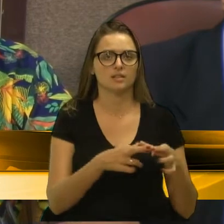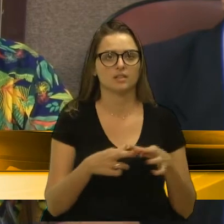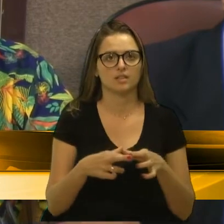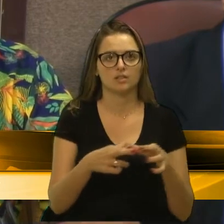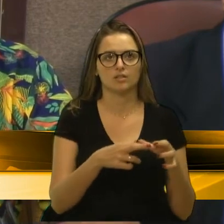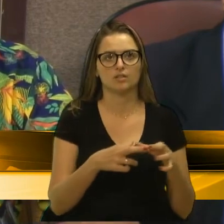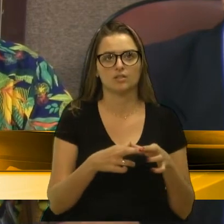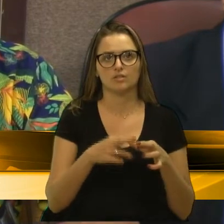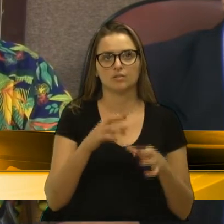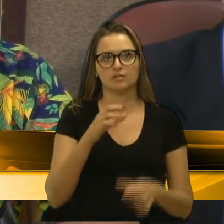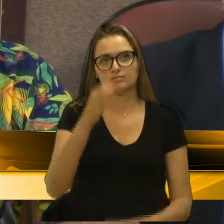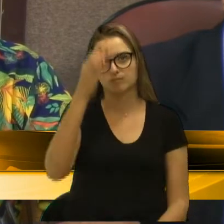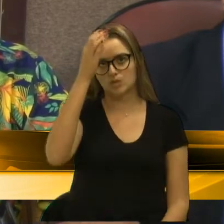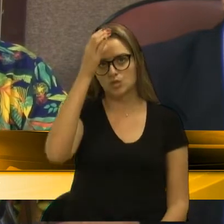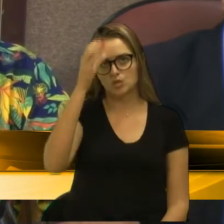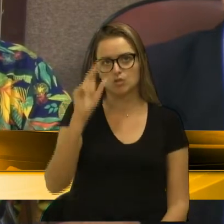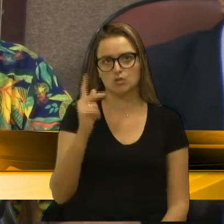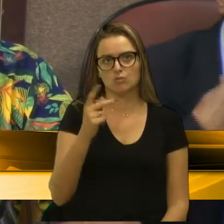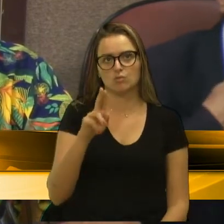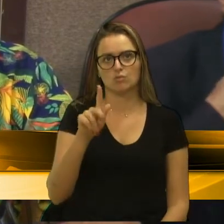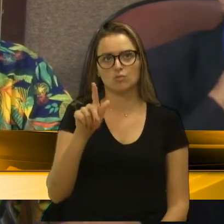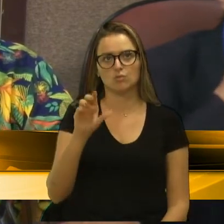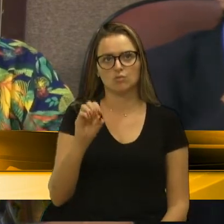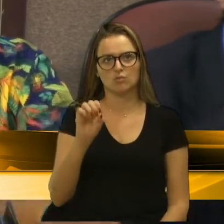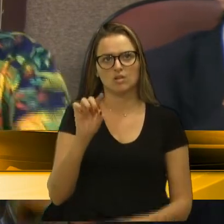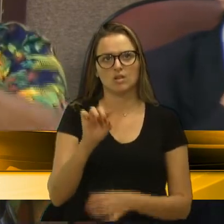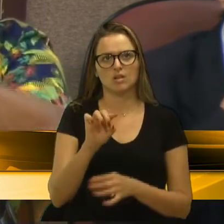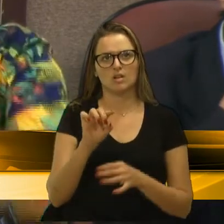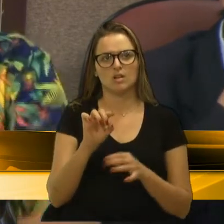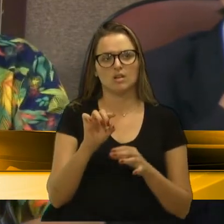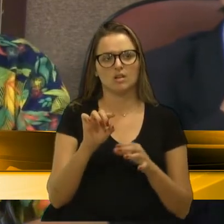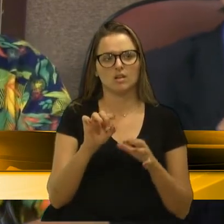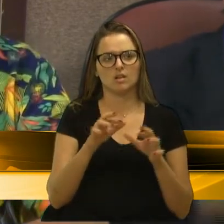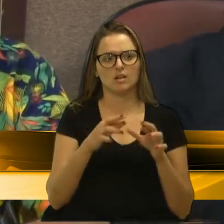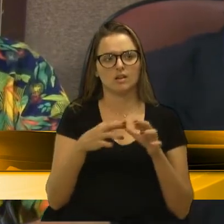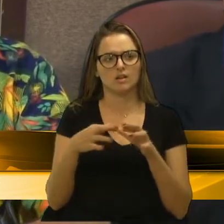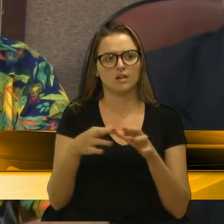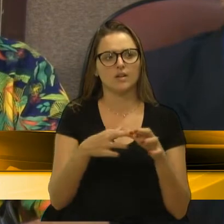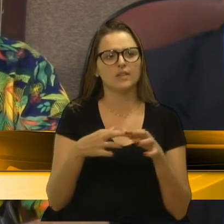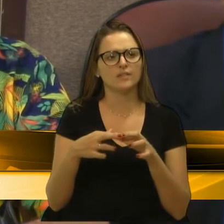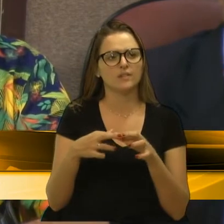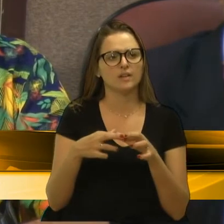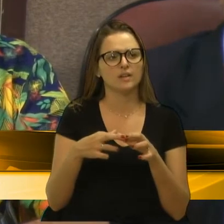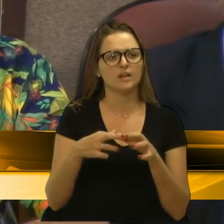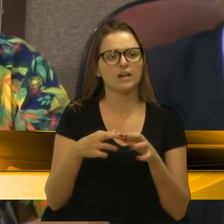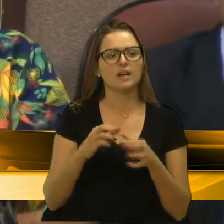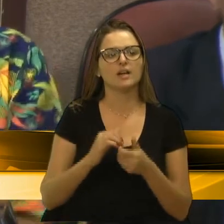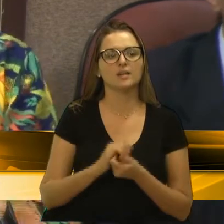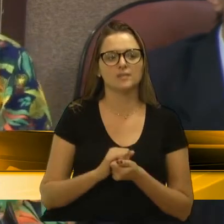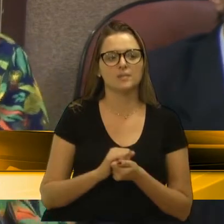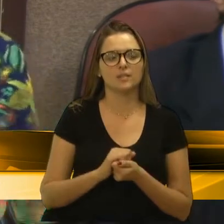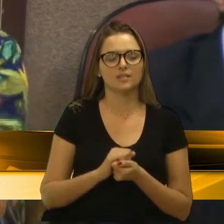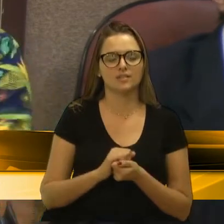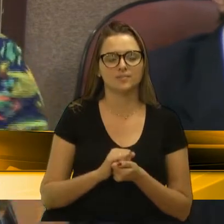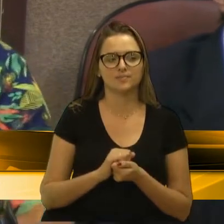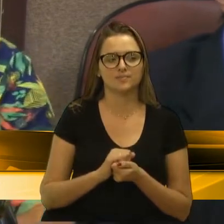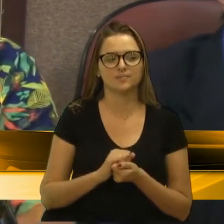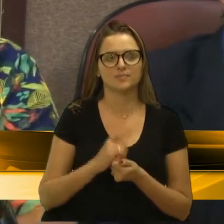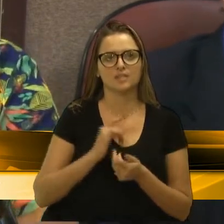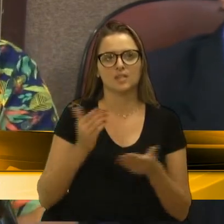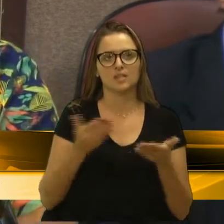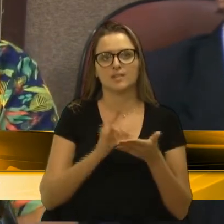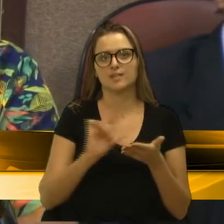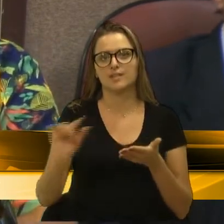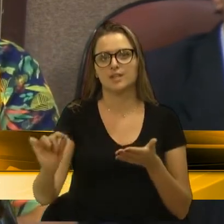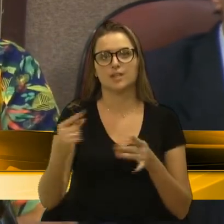Tio Hugos, era uma banda assim, naquele lugar. Então eu tive que ir embora porque não tinha vaga